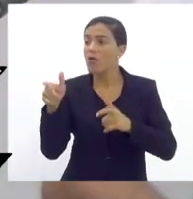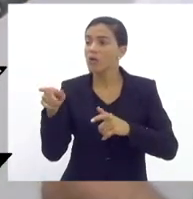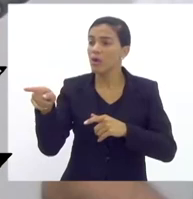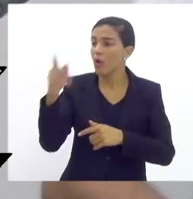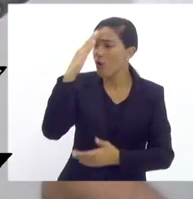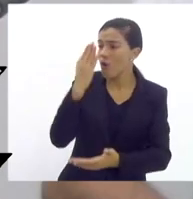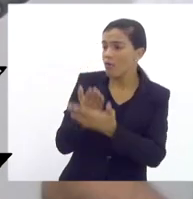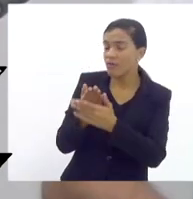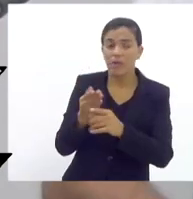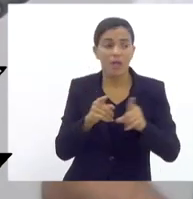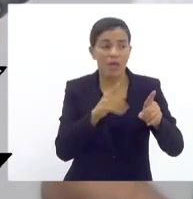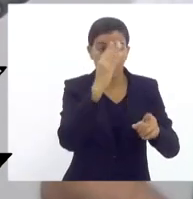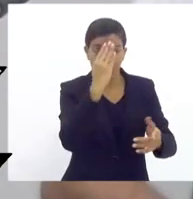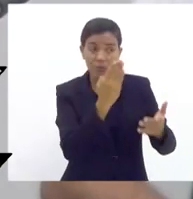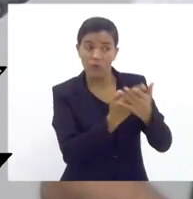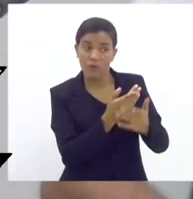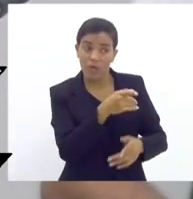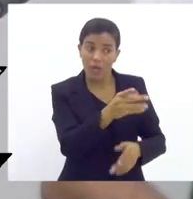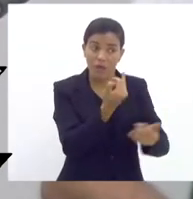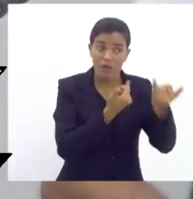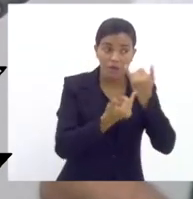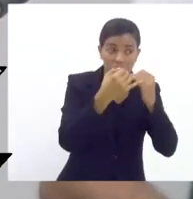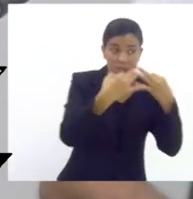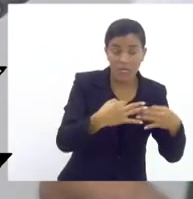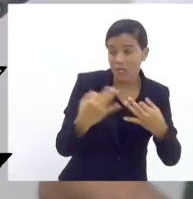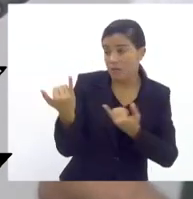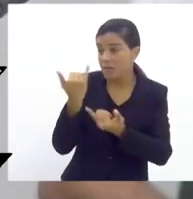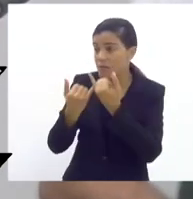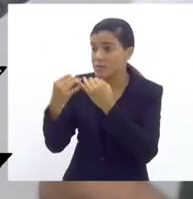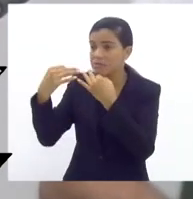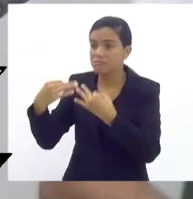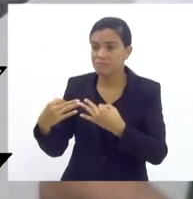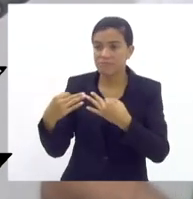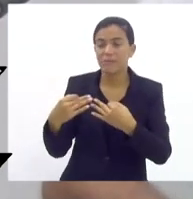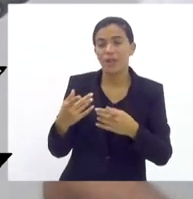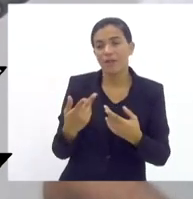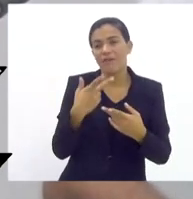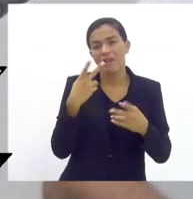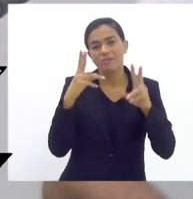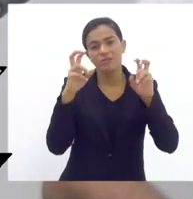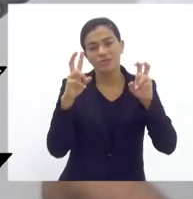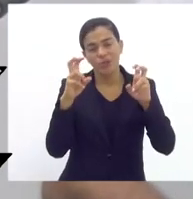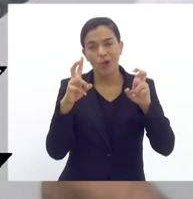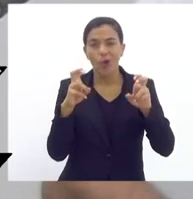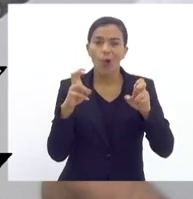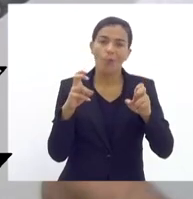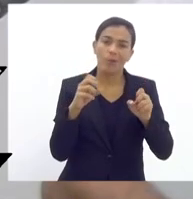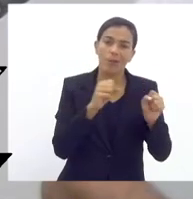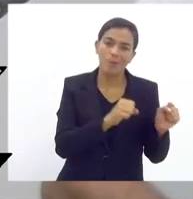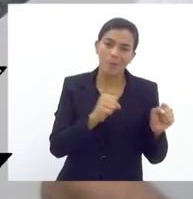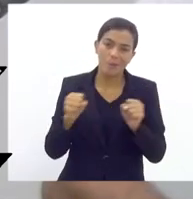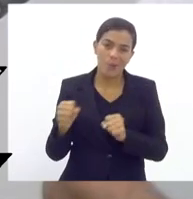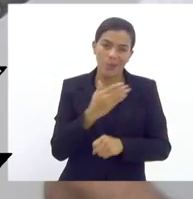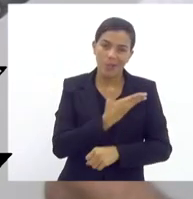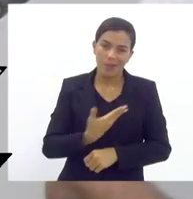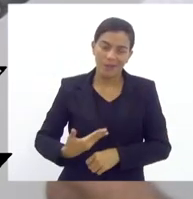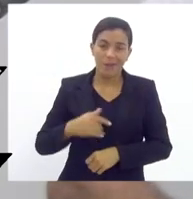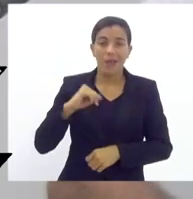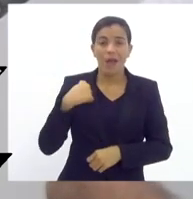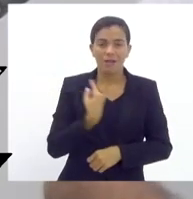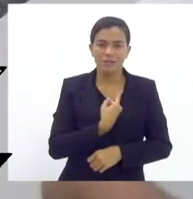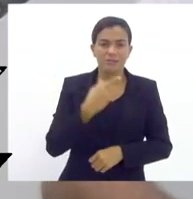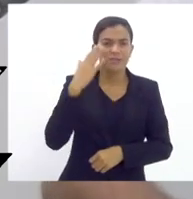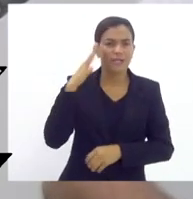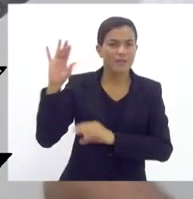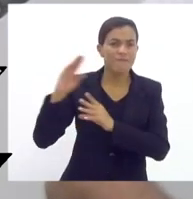acredita não sabe onde que tem a informação certo e quanto se tratar de poder público também a gente como Imigrantes sair